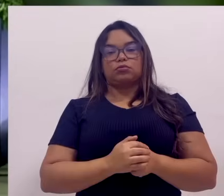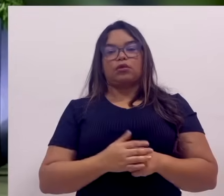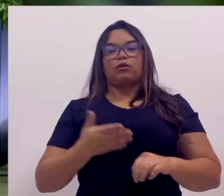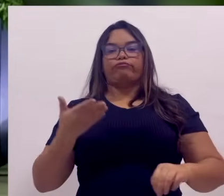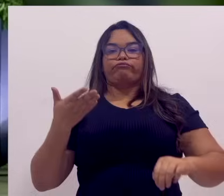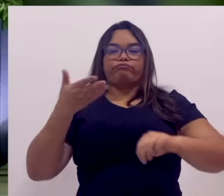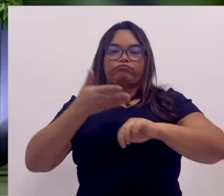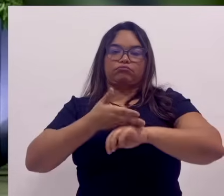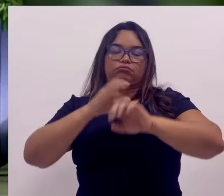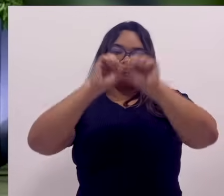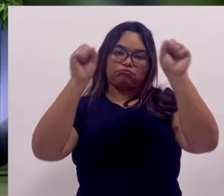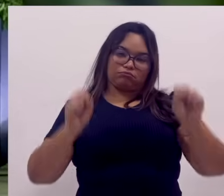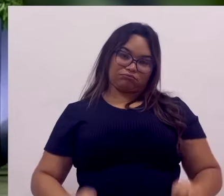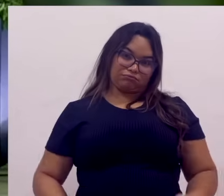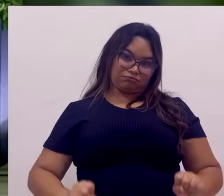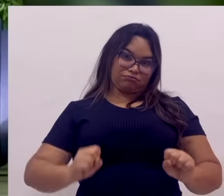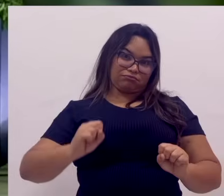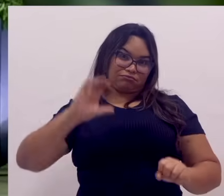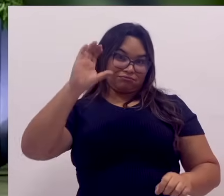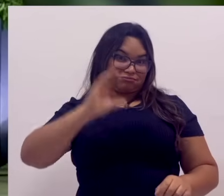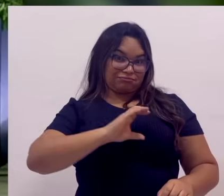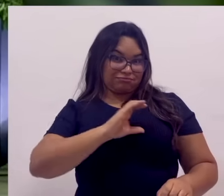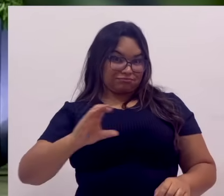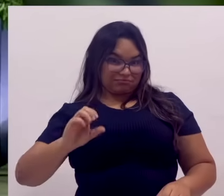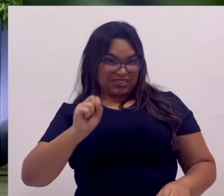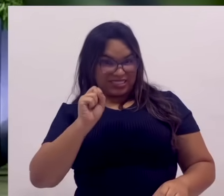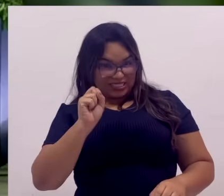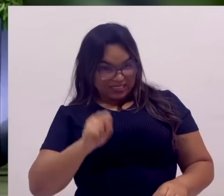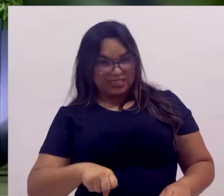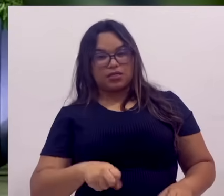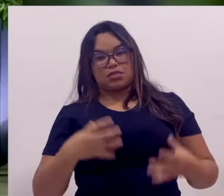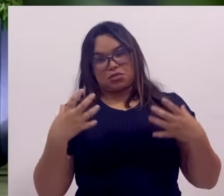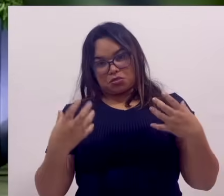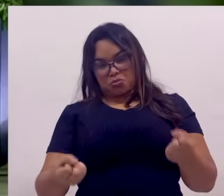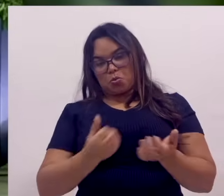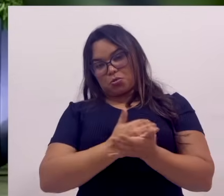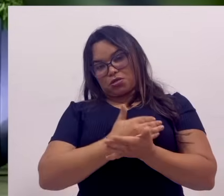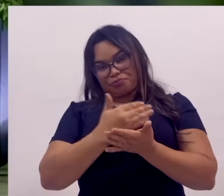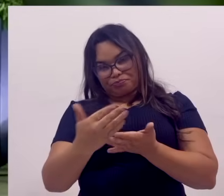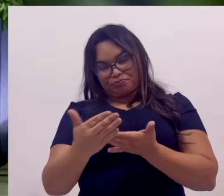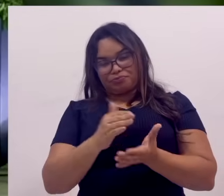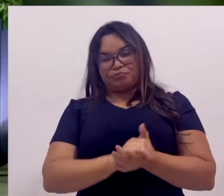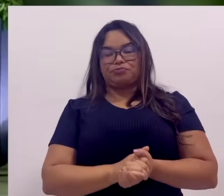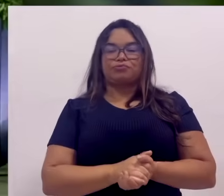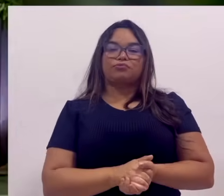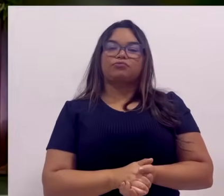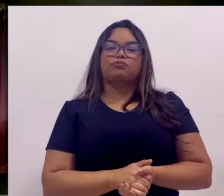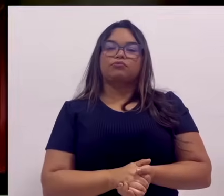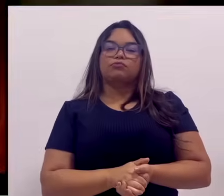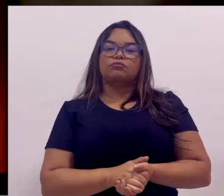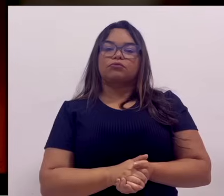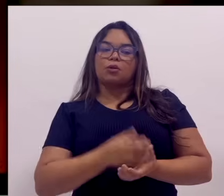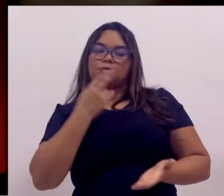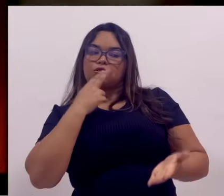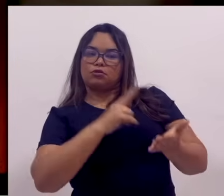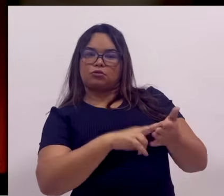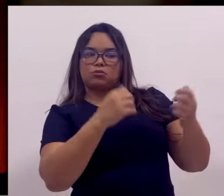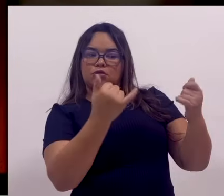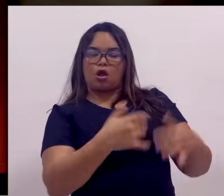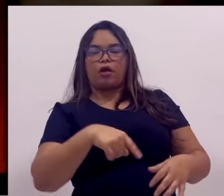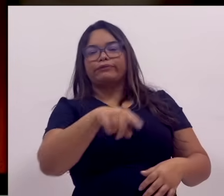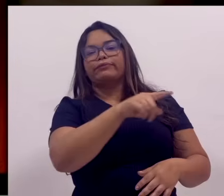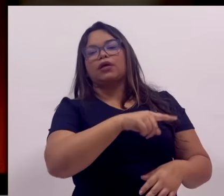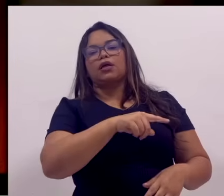essa época que isso entrou no sistema da igreja, será? Sim, claro. E dei-lhe tempo para